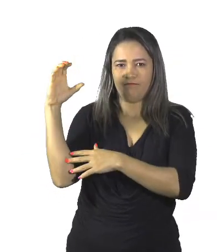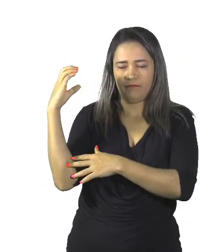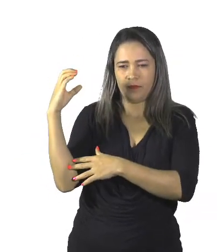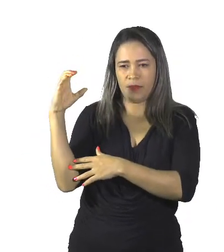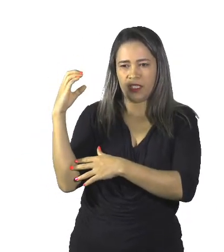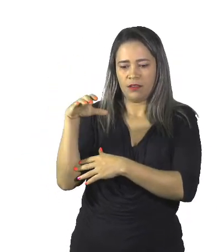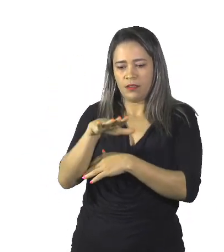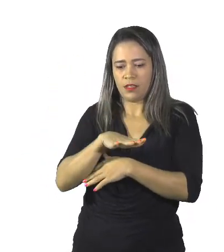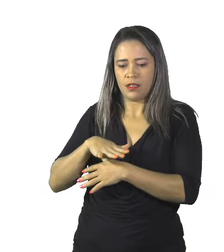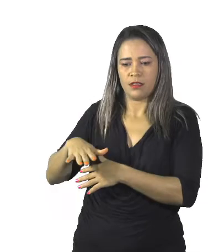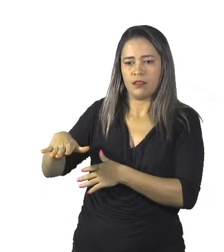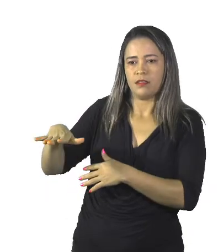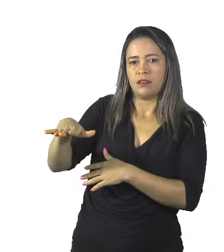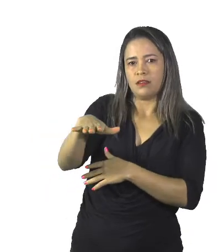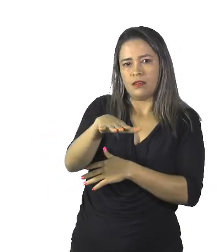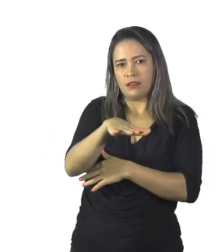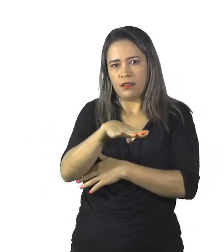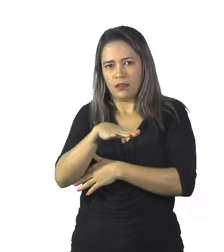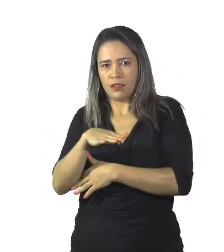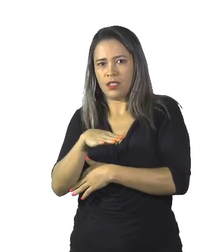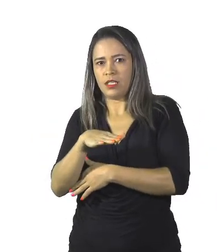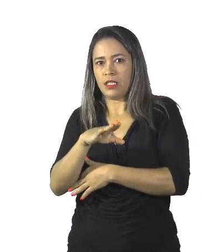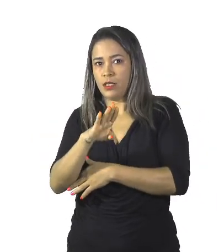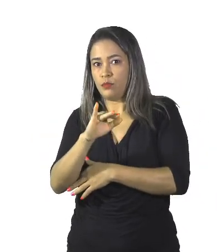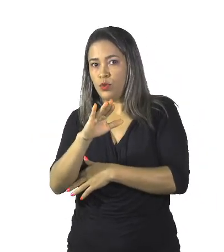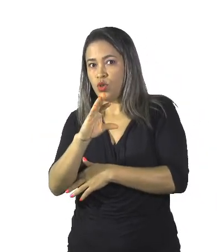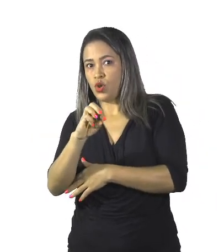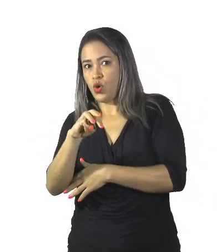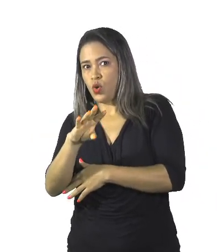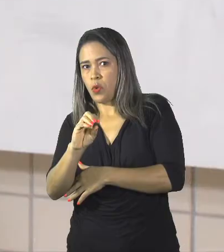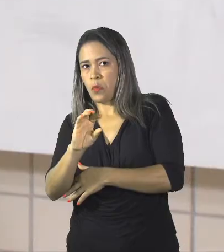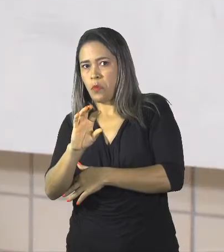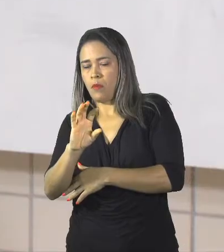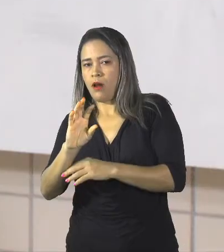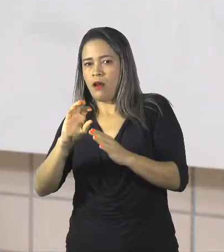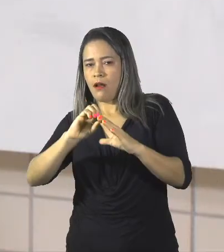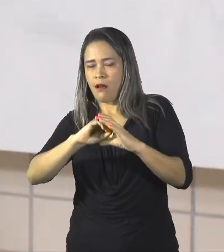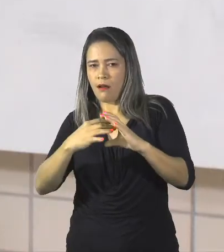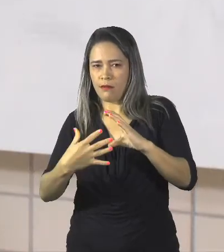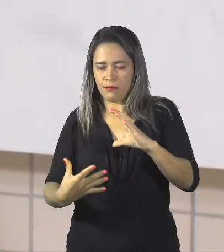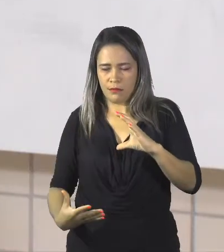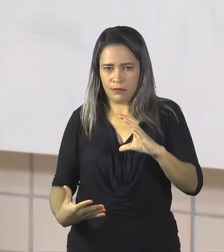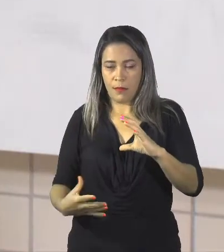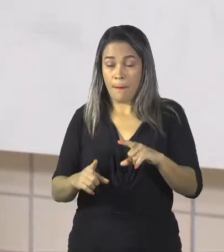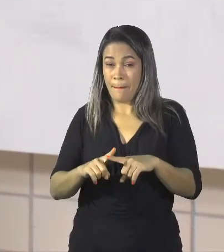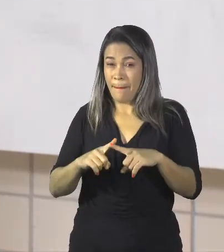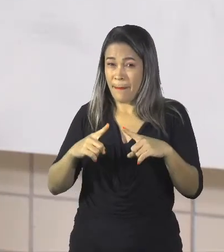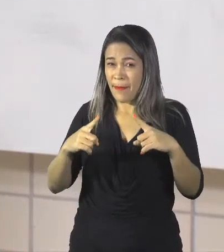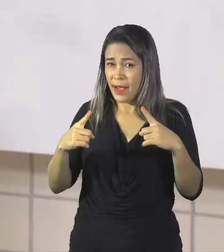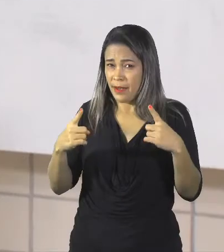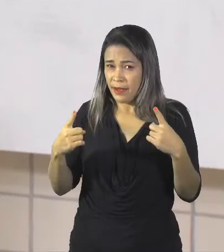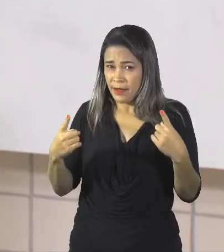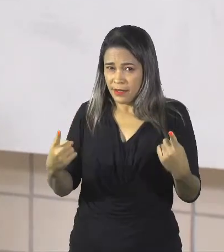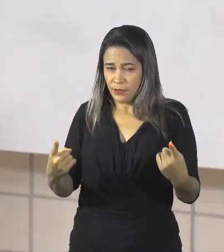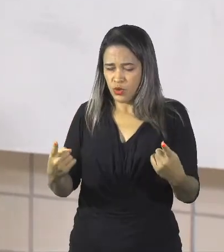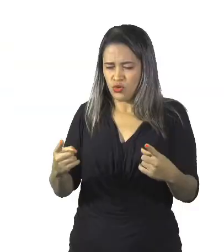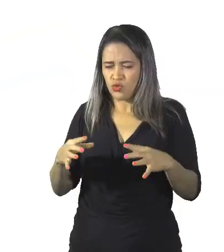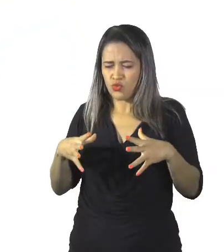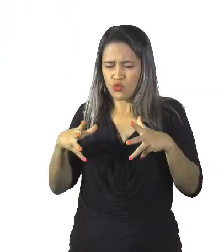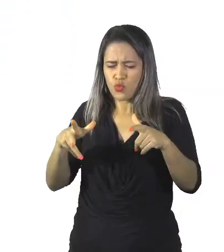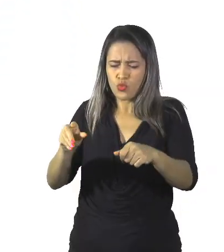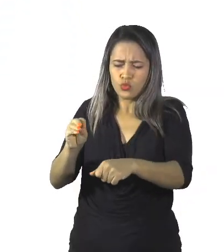da região e do seu bioma característico. Mas, apesar de todo esse cuidado,